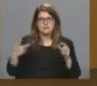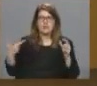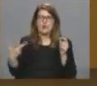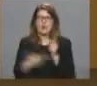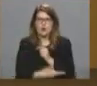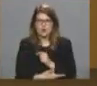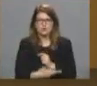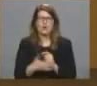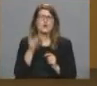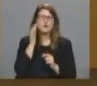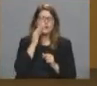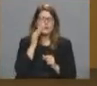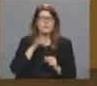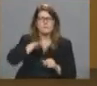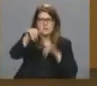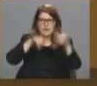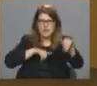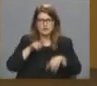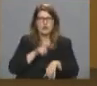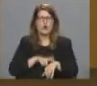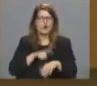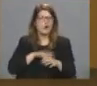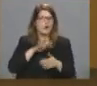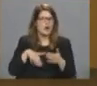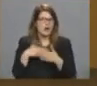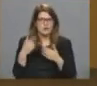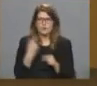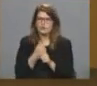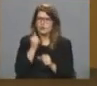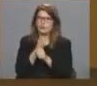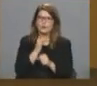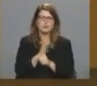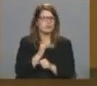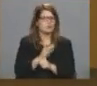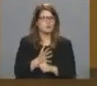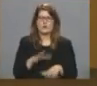viagens, horários ou quaisquer outros limites ou tetos nos reembolsos.